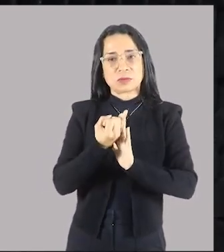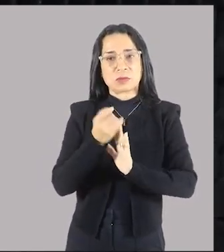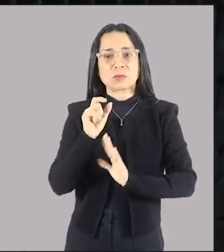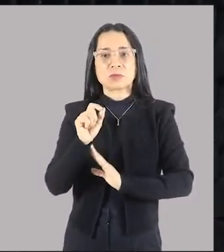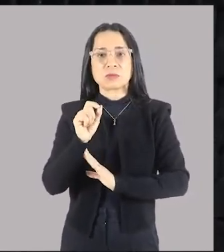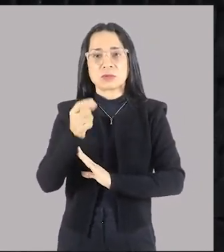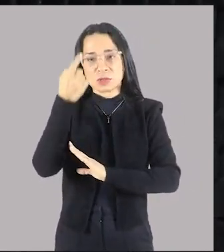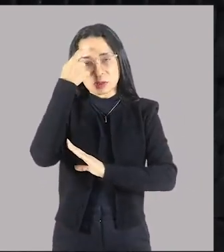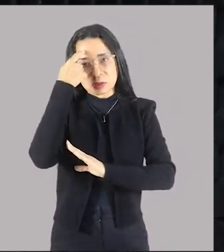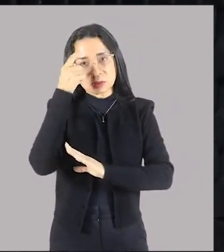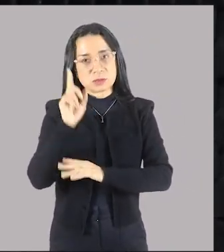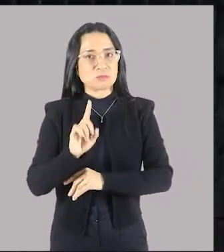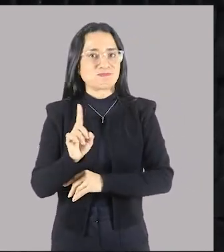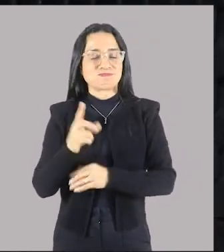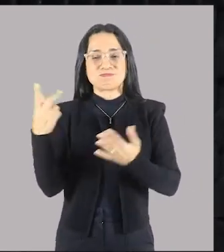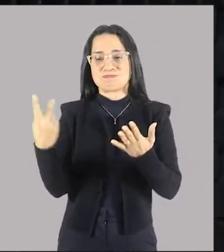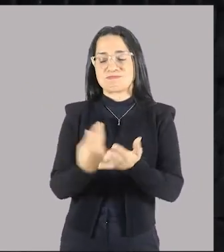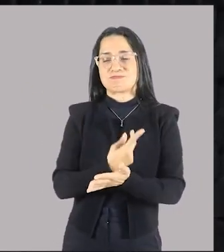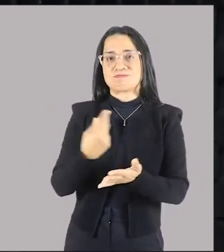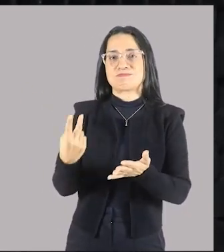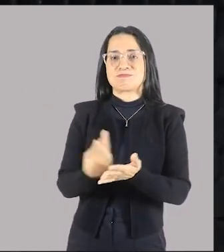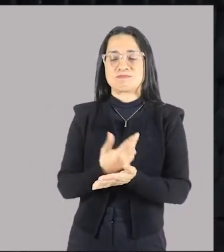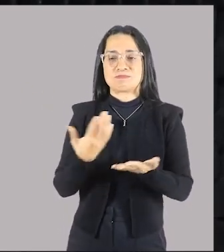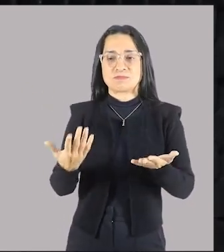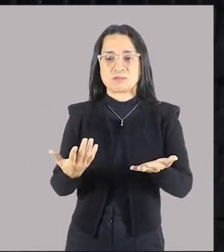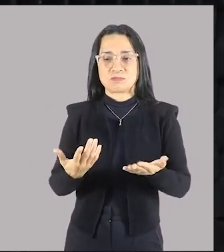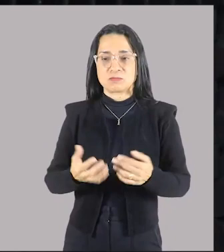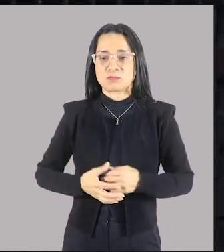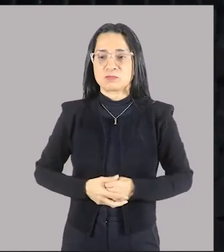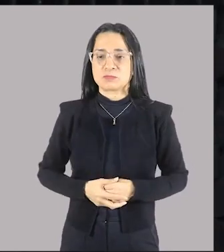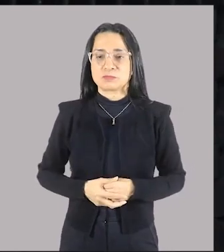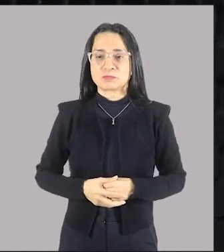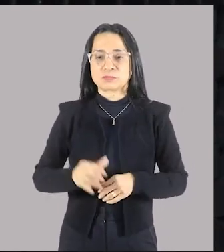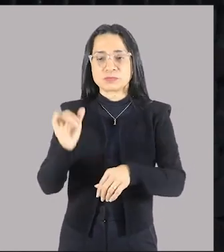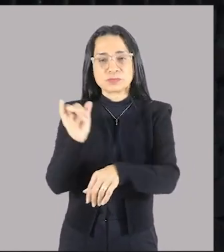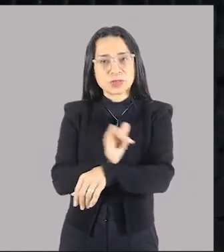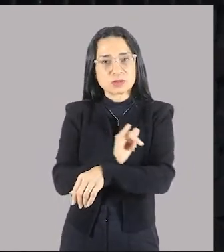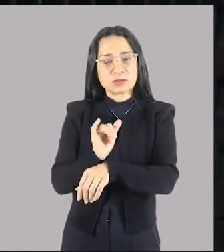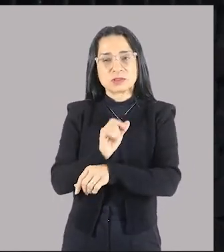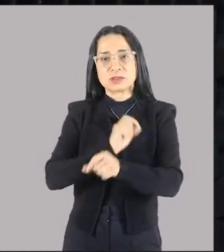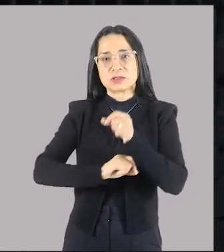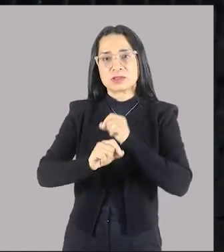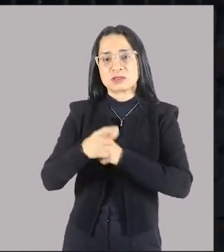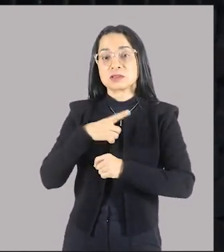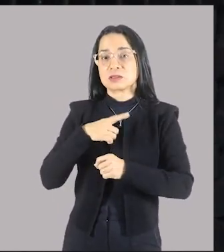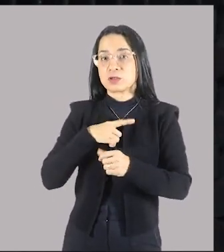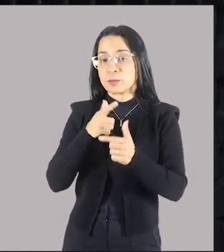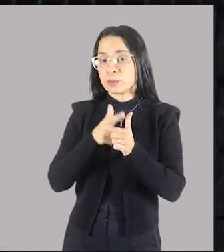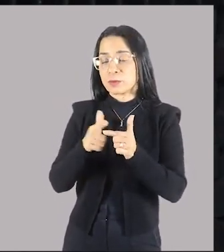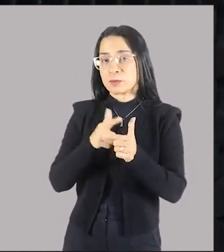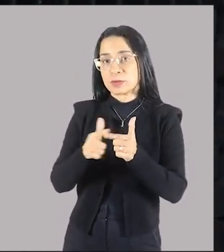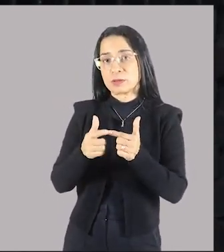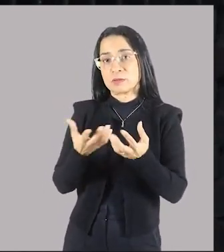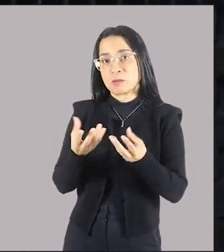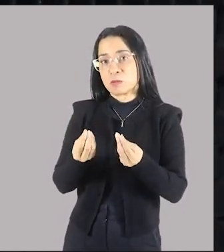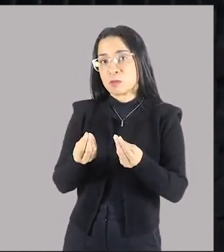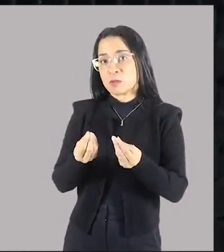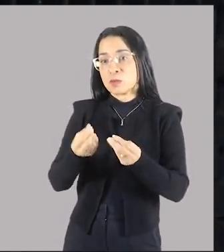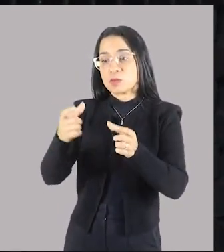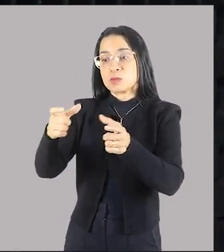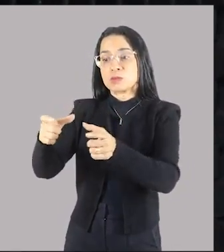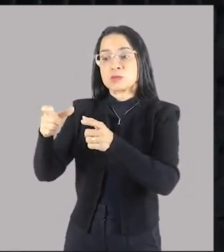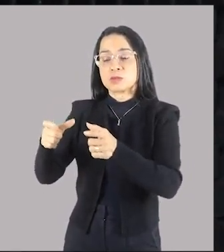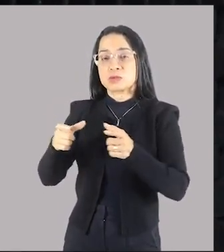certo. Uma estratégia que acabou prejudicando muitos setores, principalmente da classe média